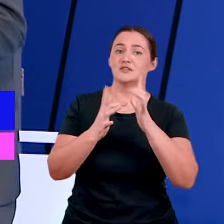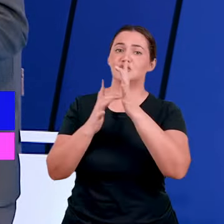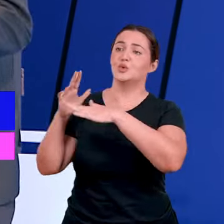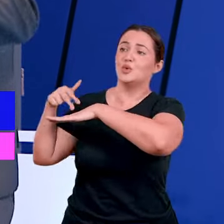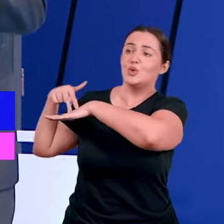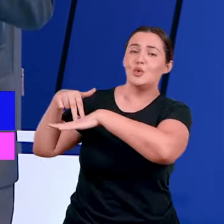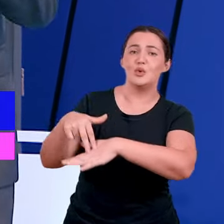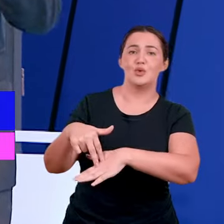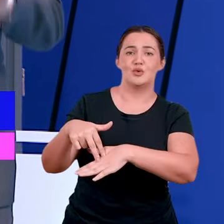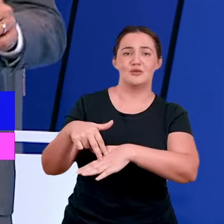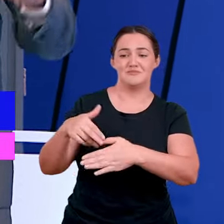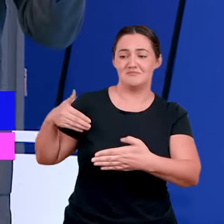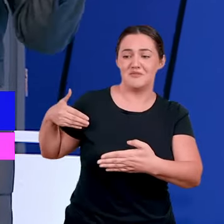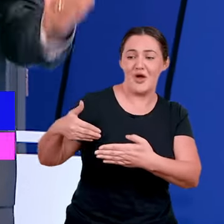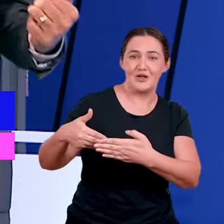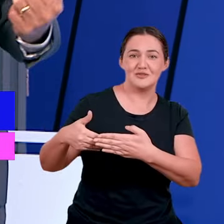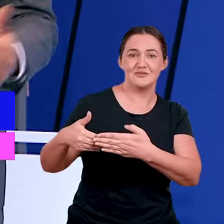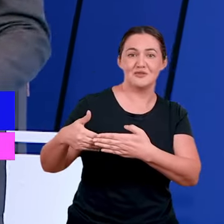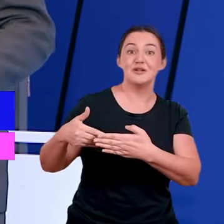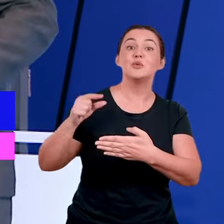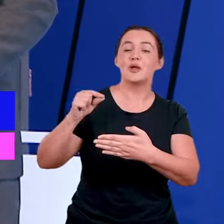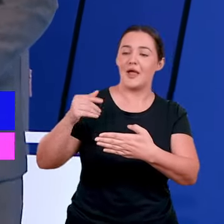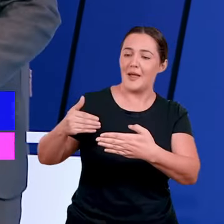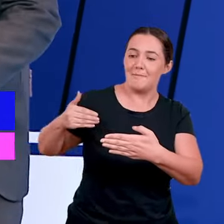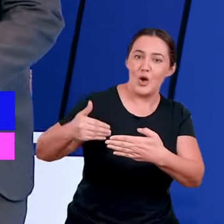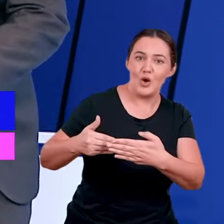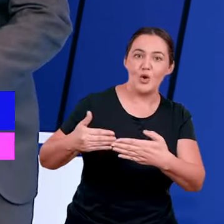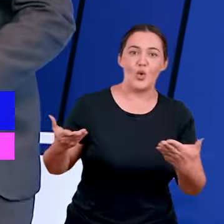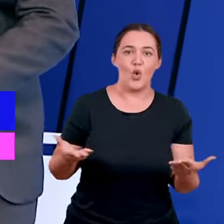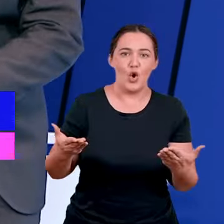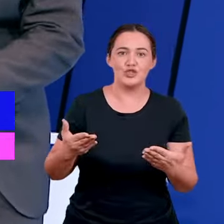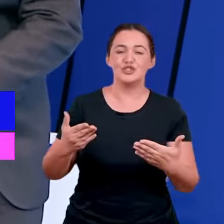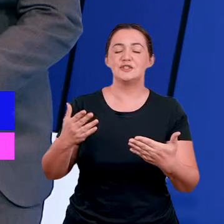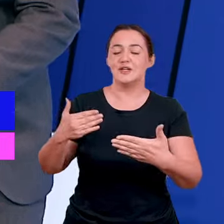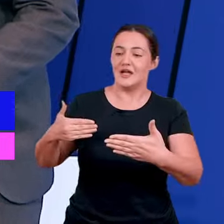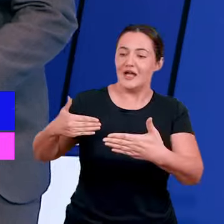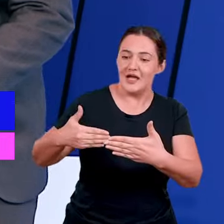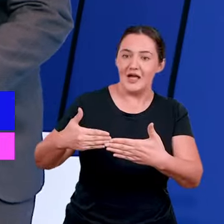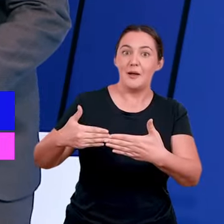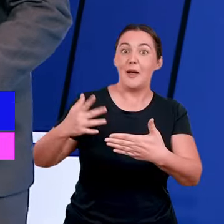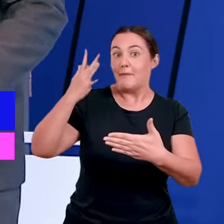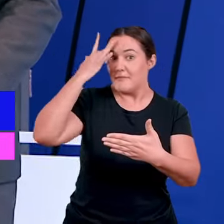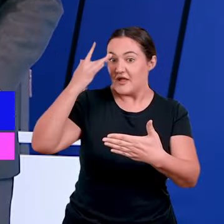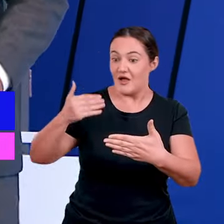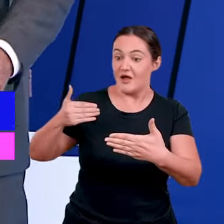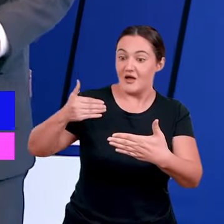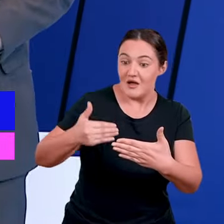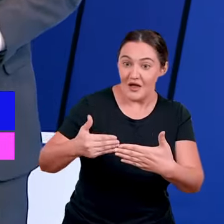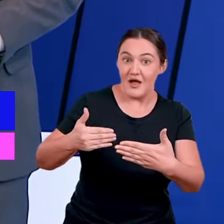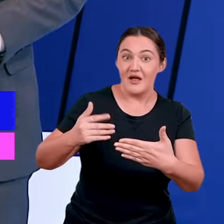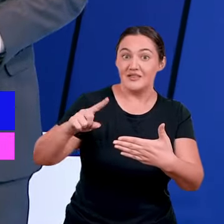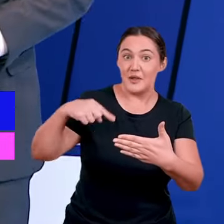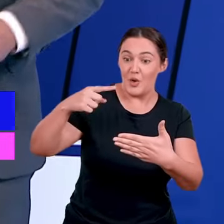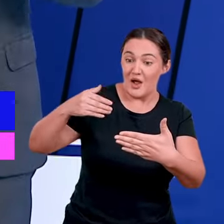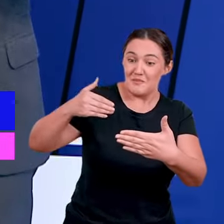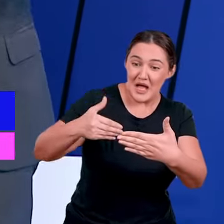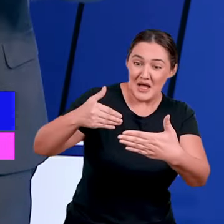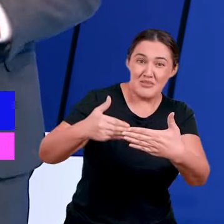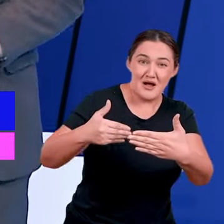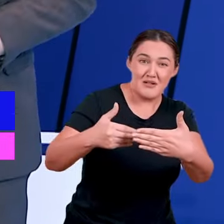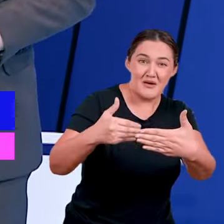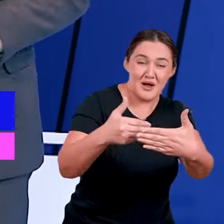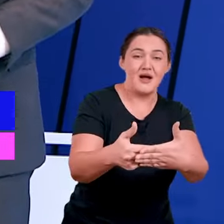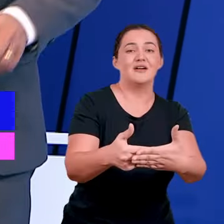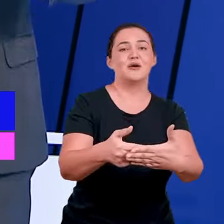hoje está mais perto do que ontem e amanhã estará mais perto do que hoje, porque Jesus Cristo vai voltar.